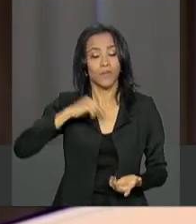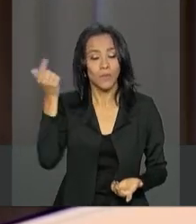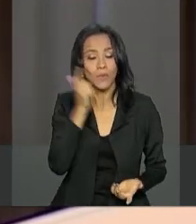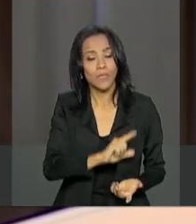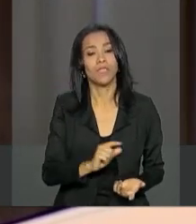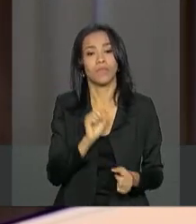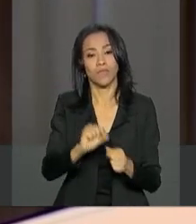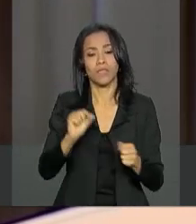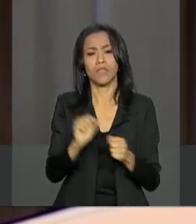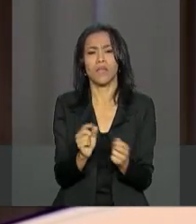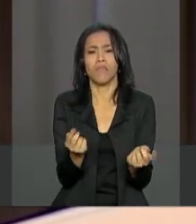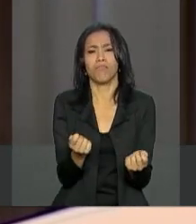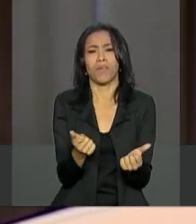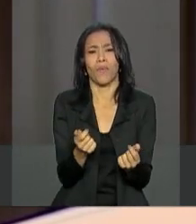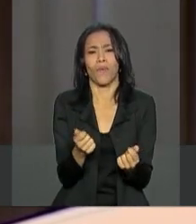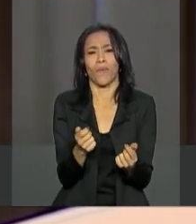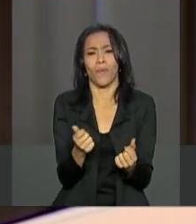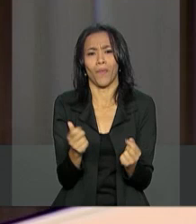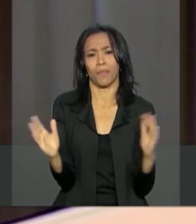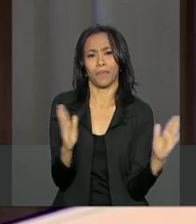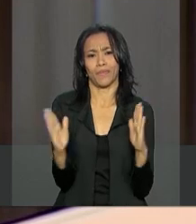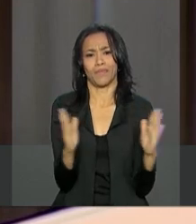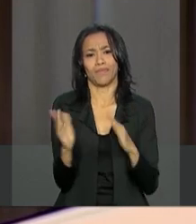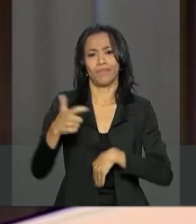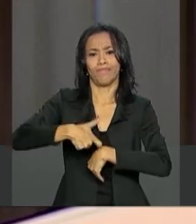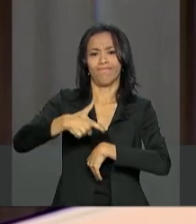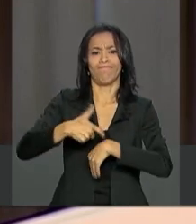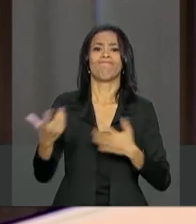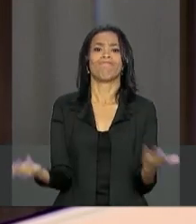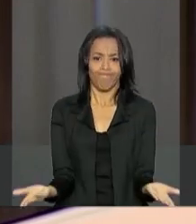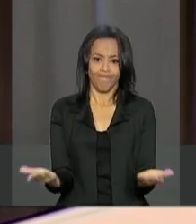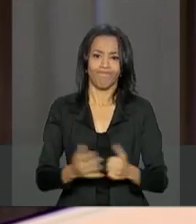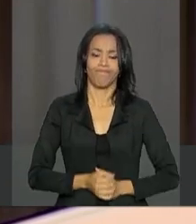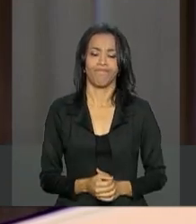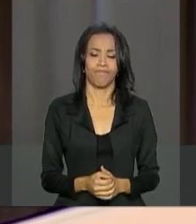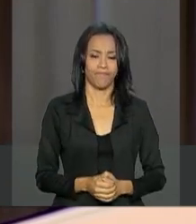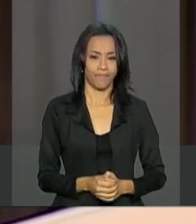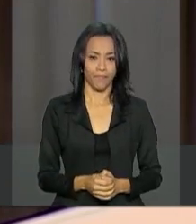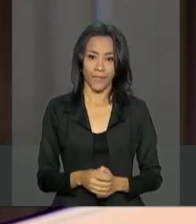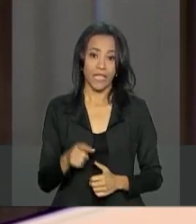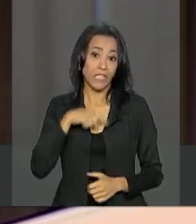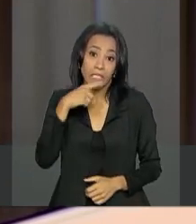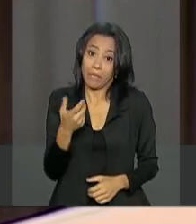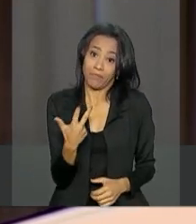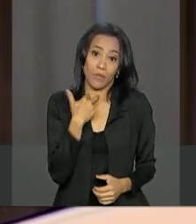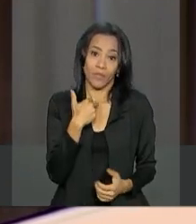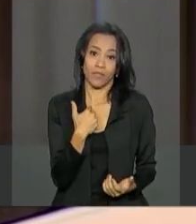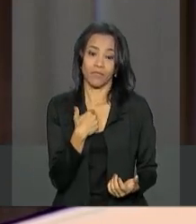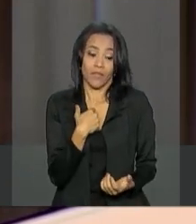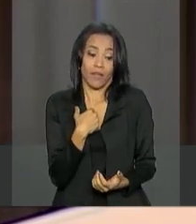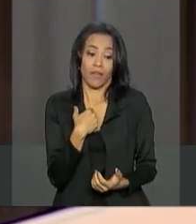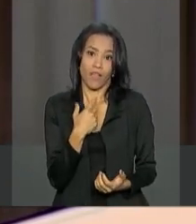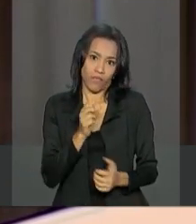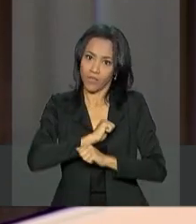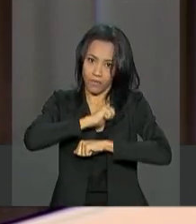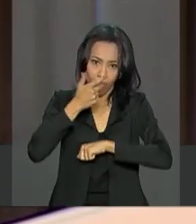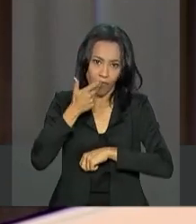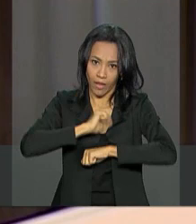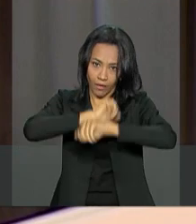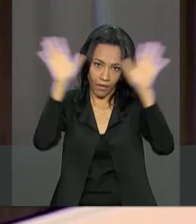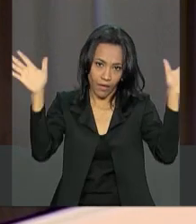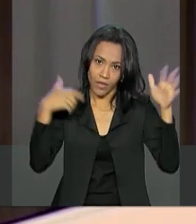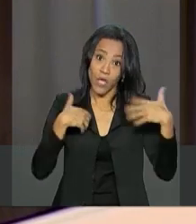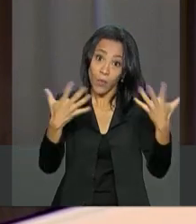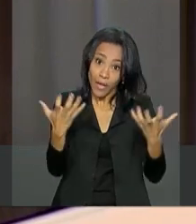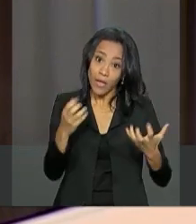num brevíssimo, num curtíssimo período de tempo. ninguém pode ignorar, vou dizer o óbvio, que o que